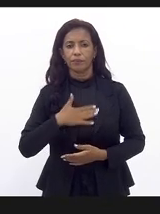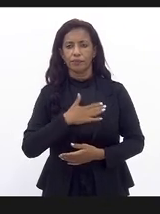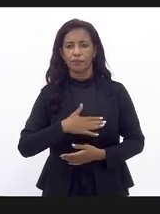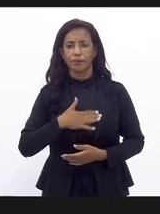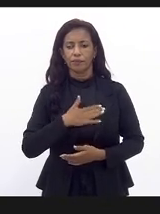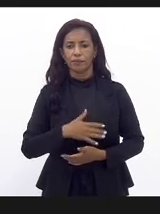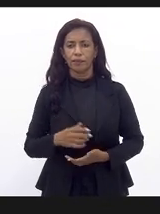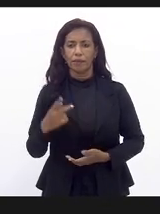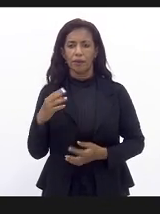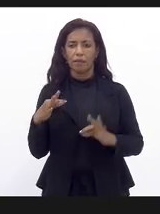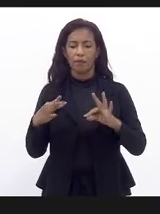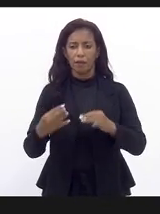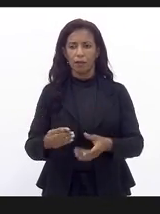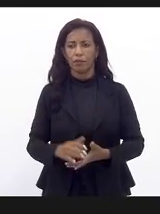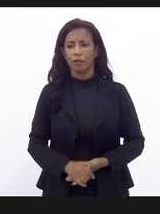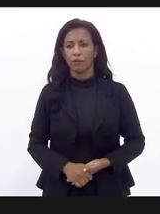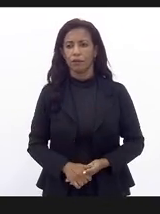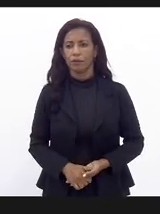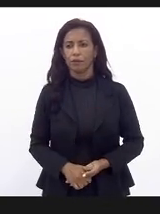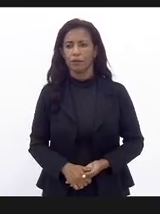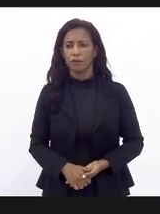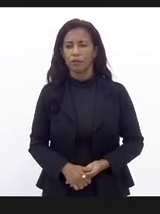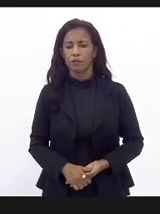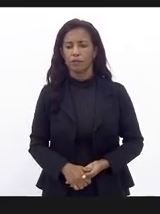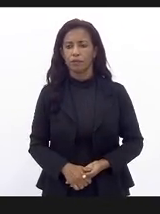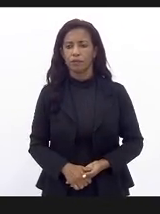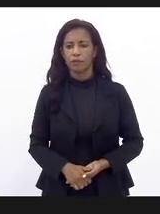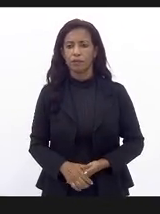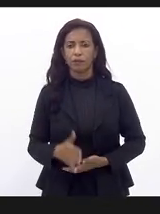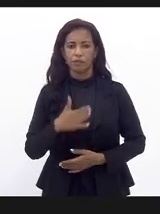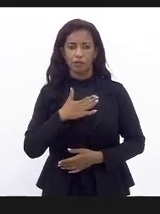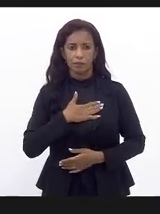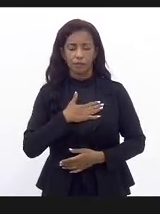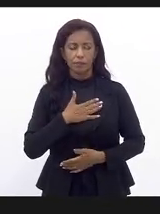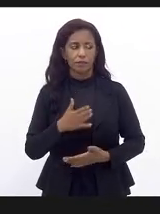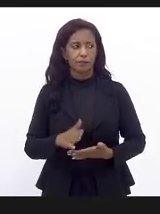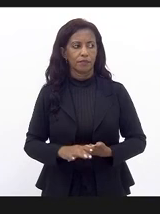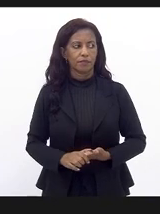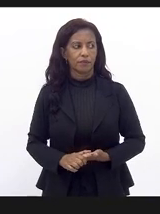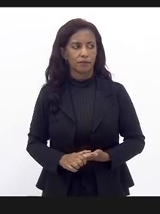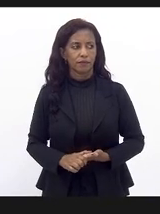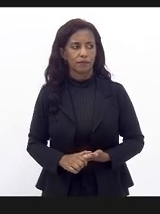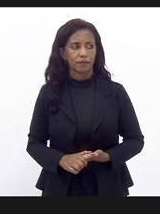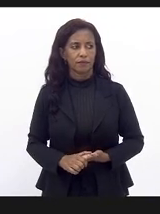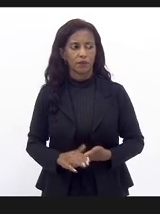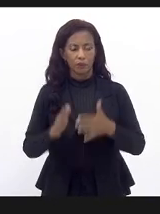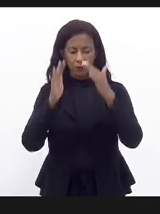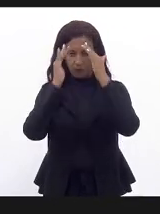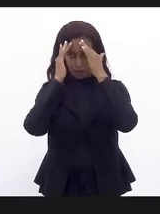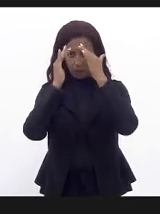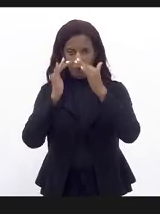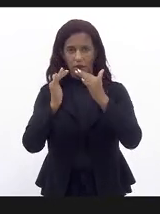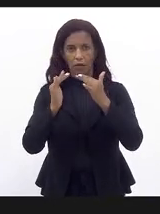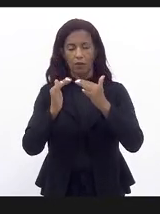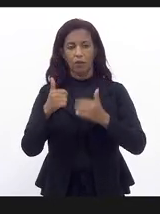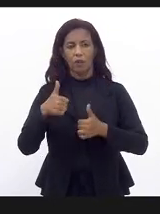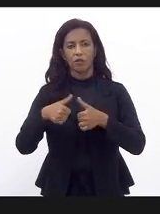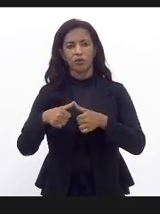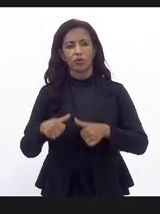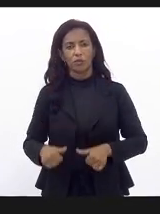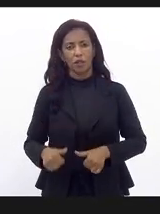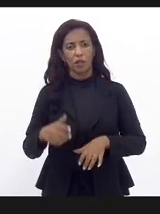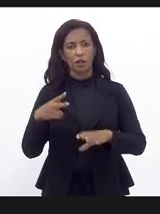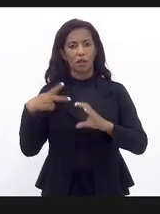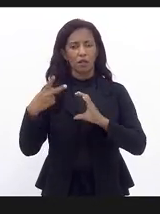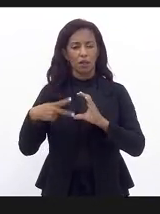satisfatória para todos. Então, para mim, foi uma grande honra estar aqui hoje na